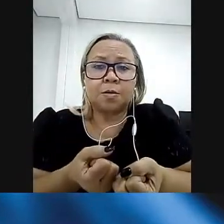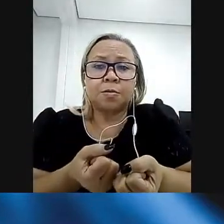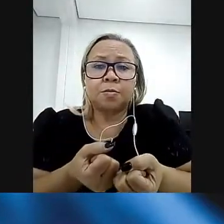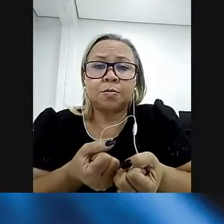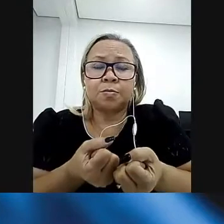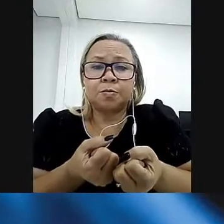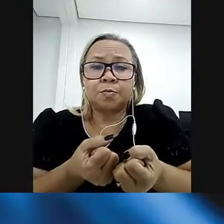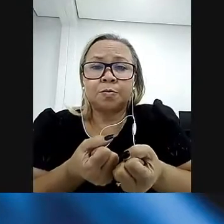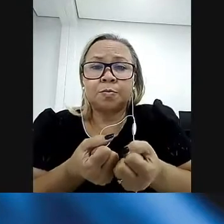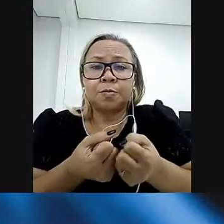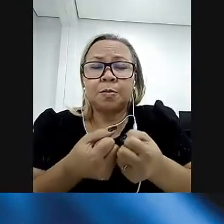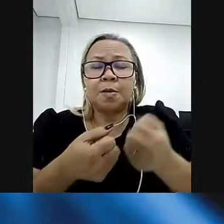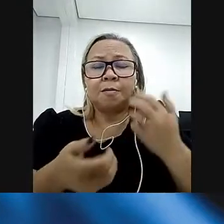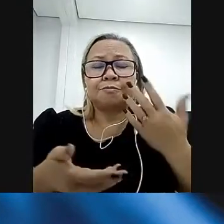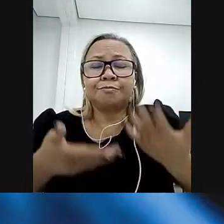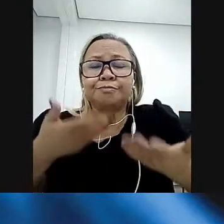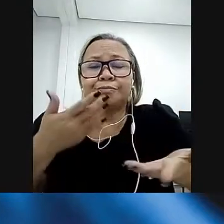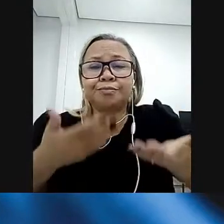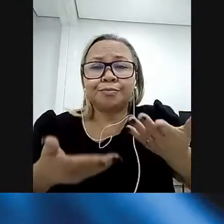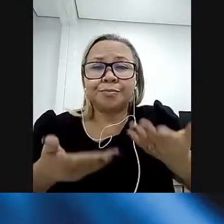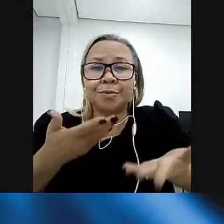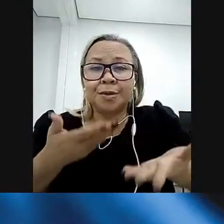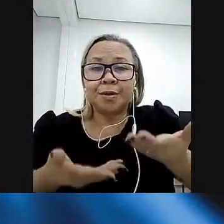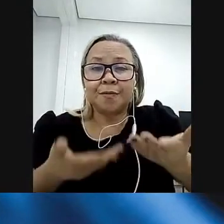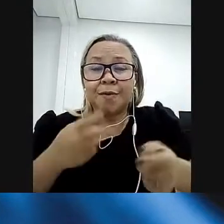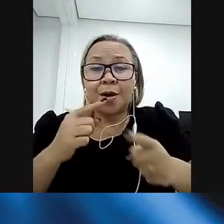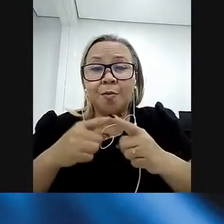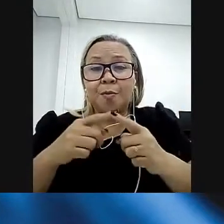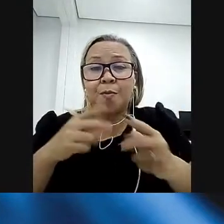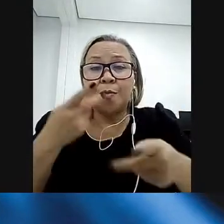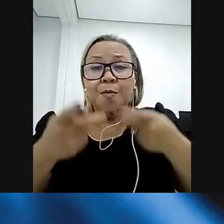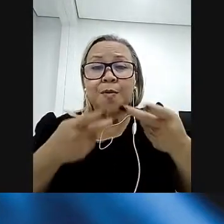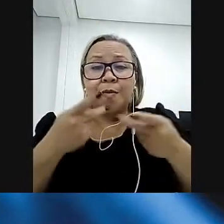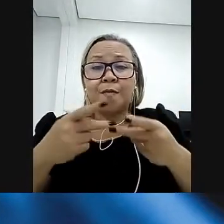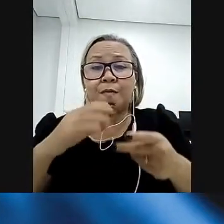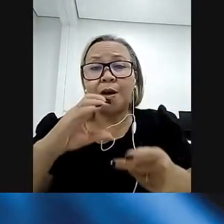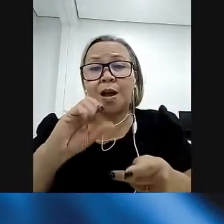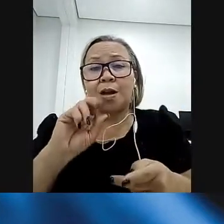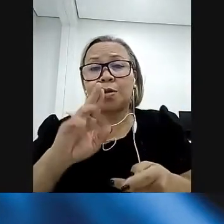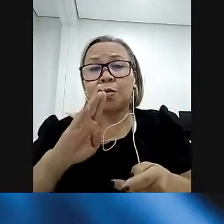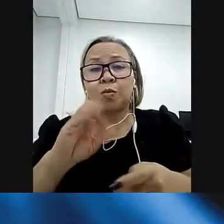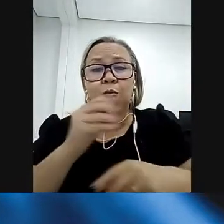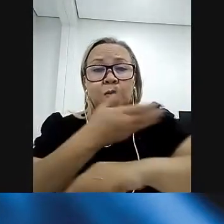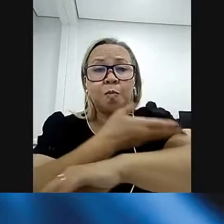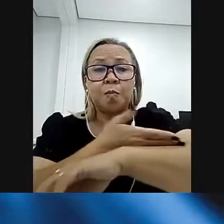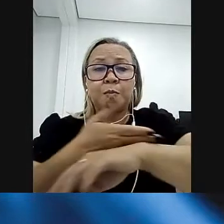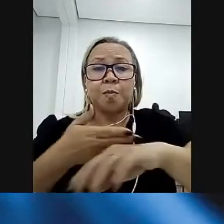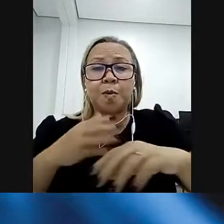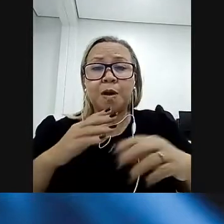da leveza, né? Porque ele fala do cubo branco como um clássico, né?